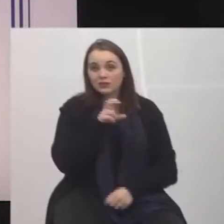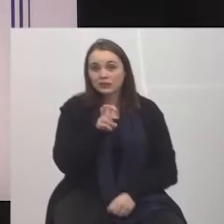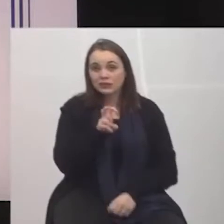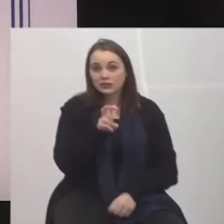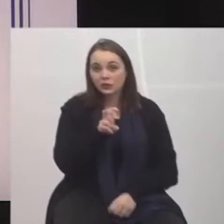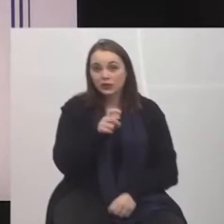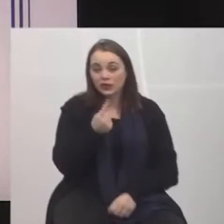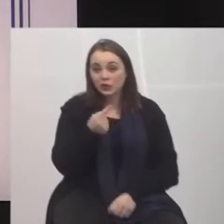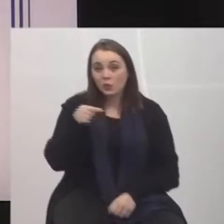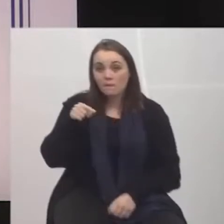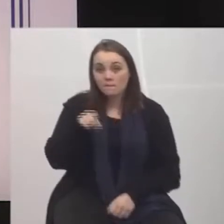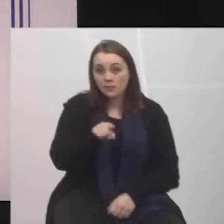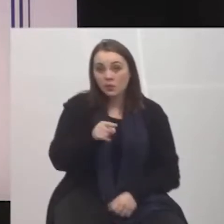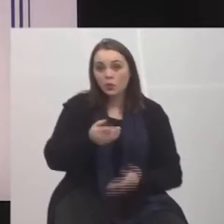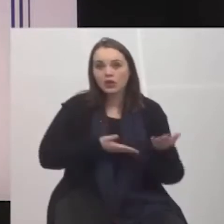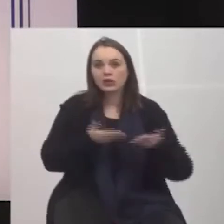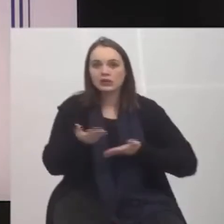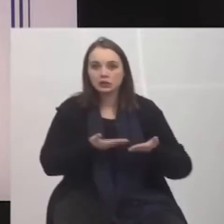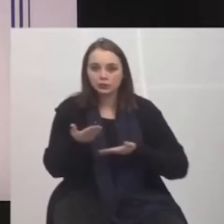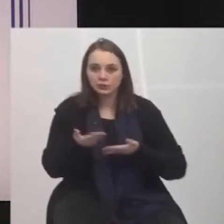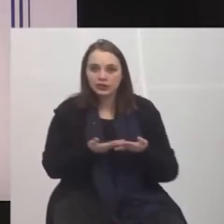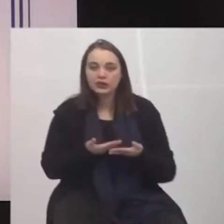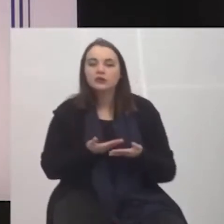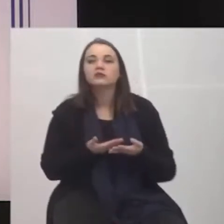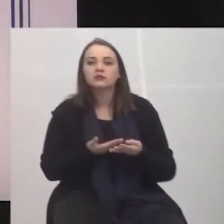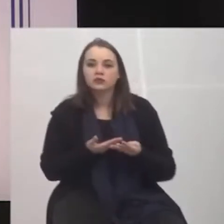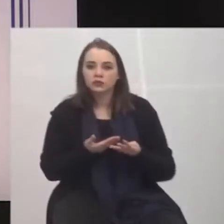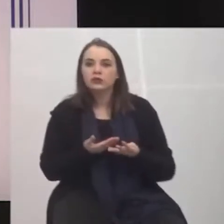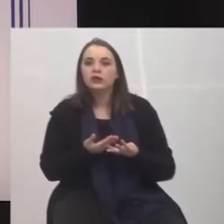51.715 atendimentos, um aumento 246%